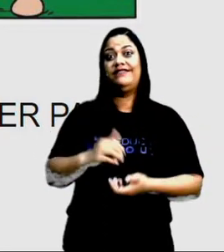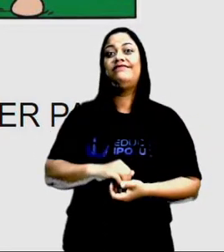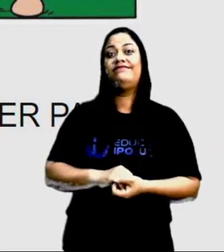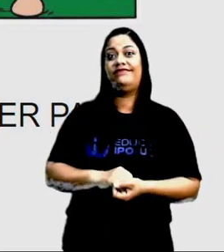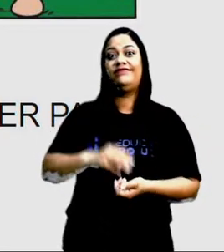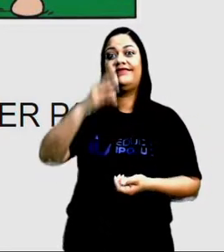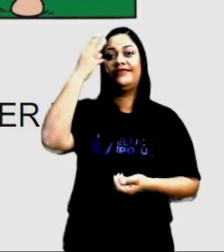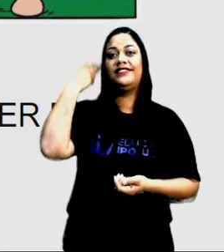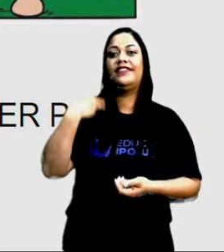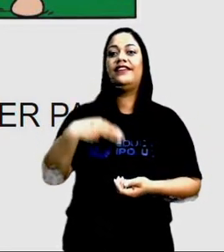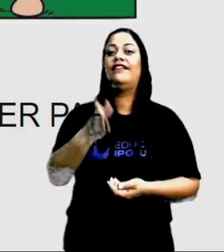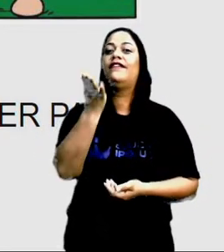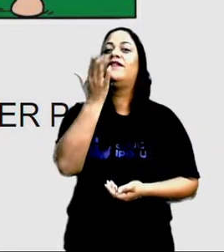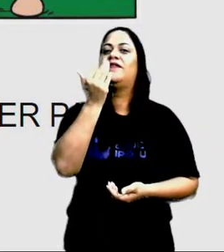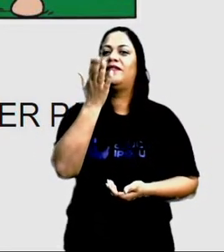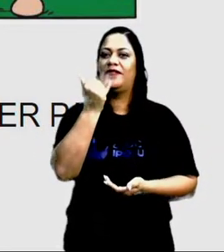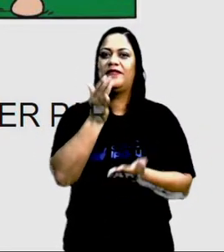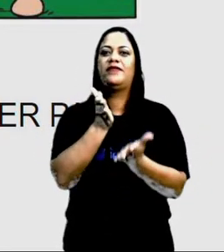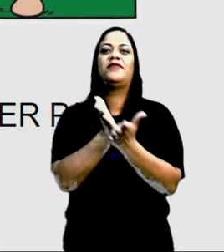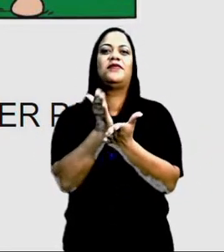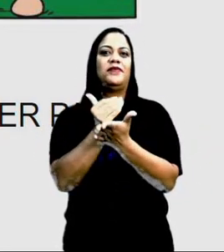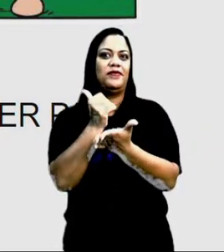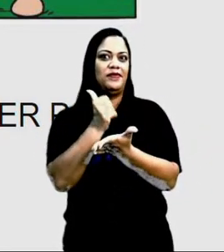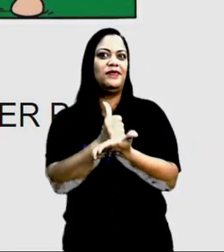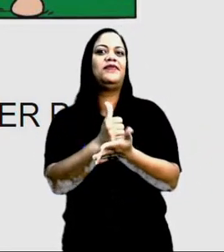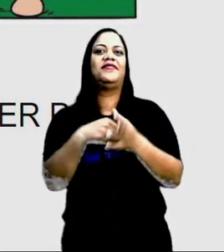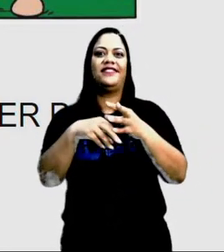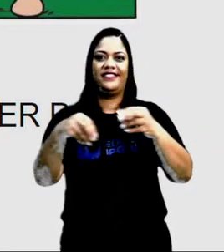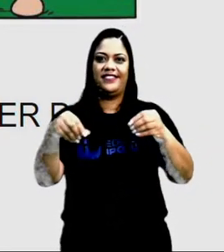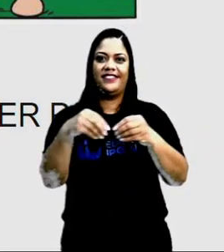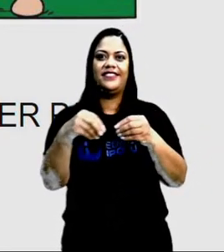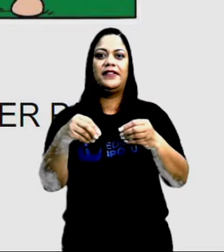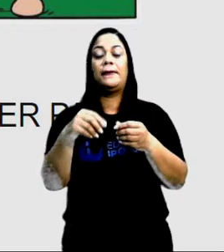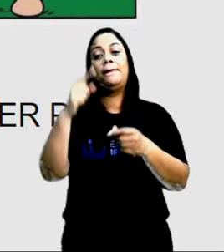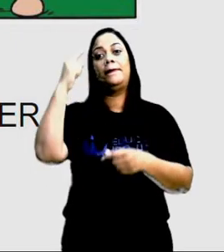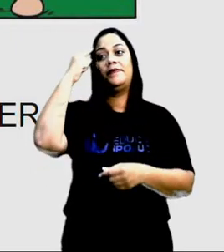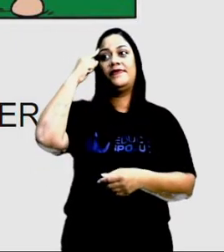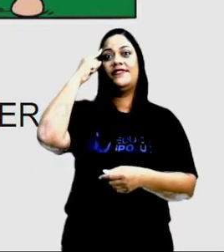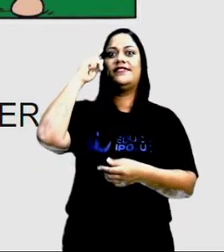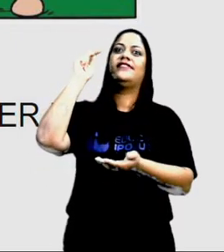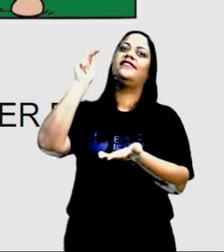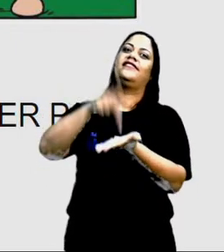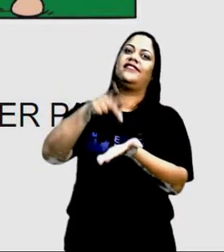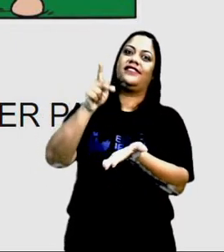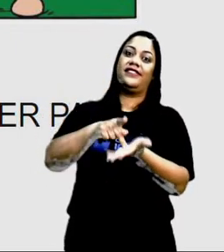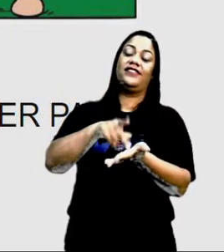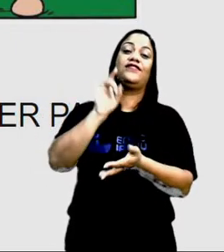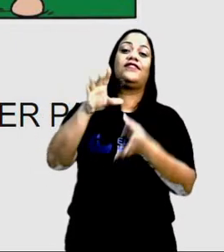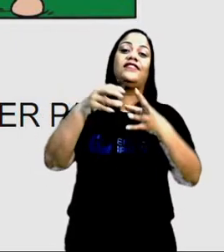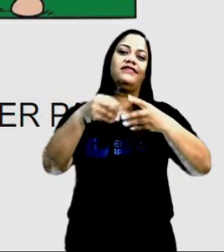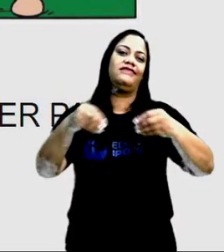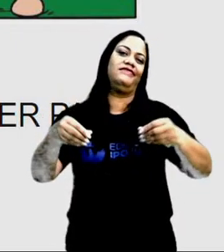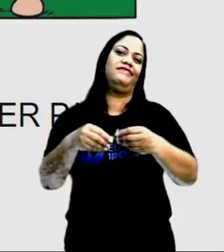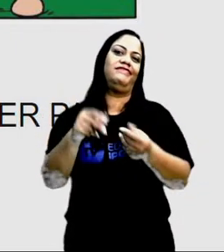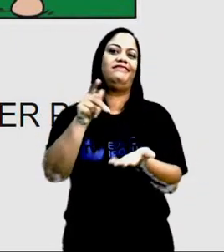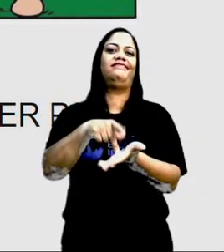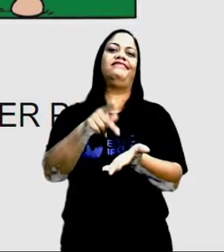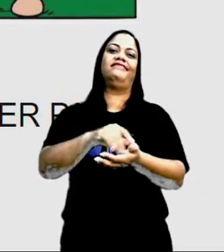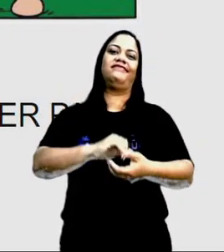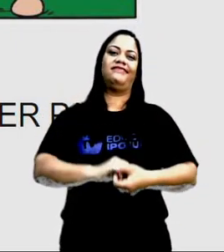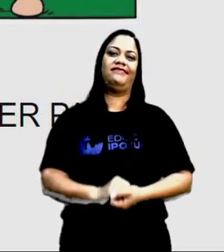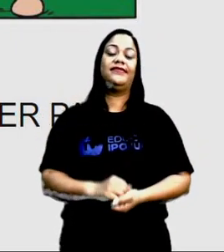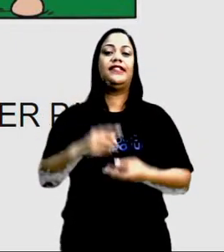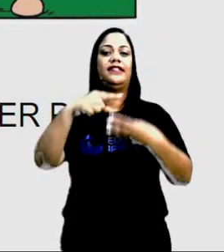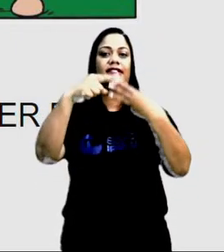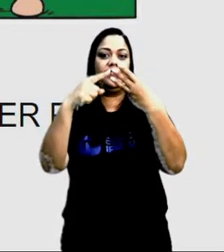Magali, ela comeu o bolo achando que era bolo de verdade, e o bolo era um bolo de barro. Aí tem